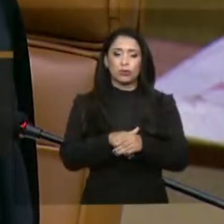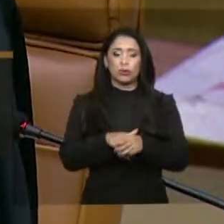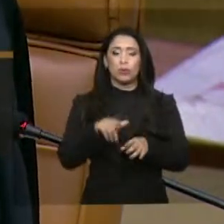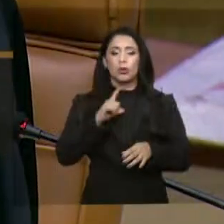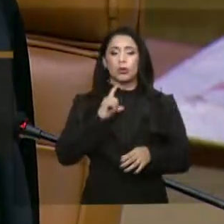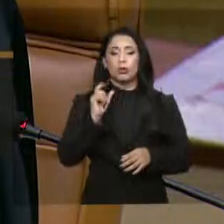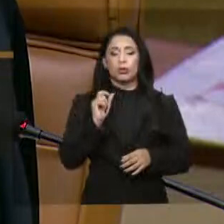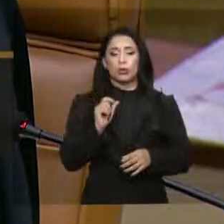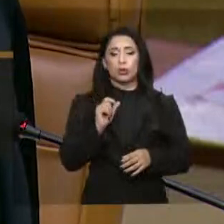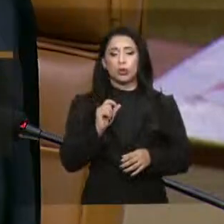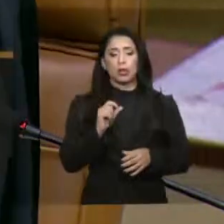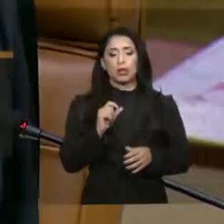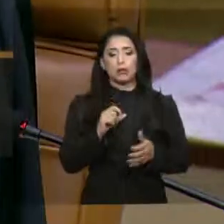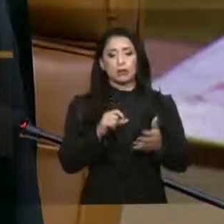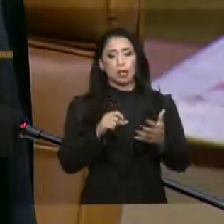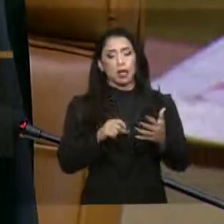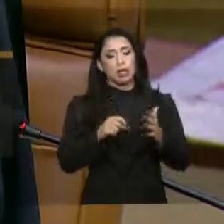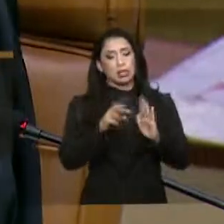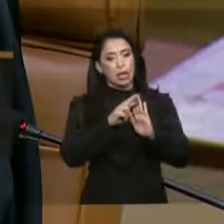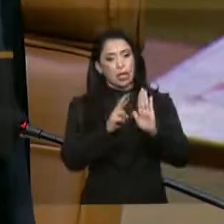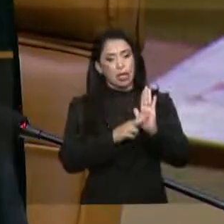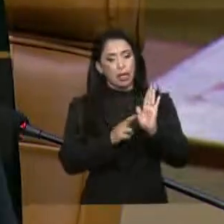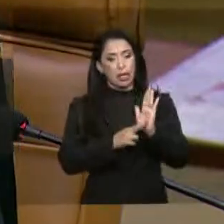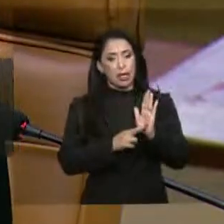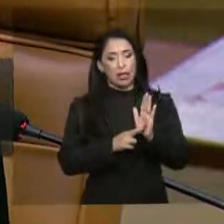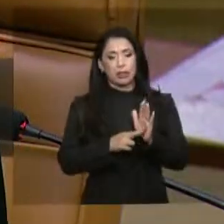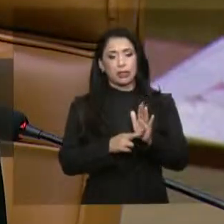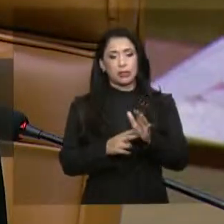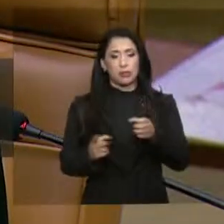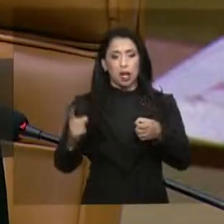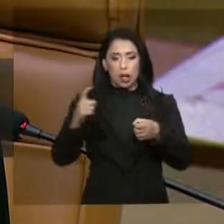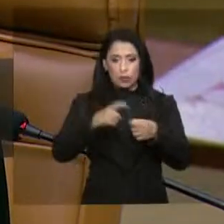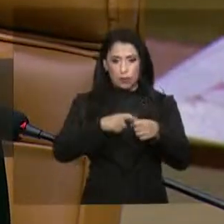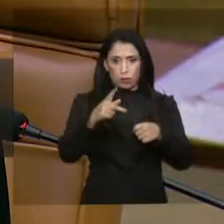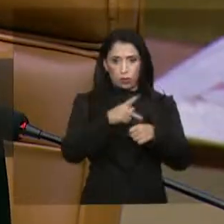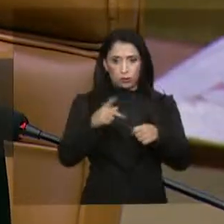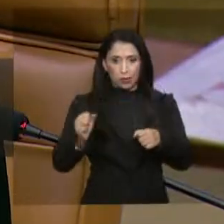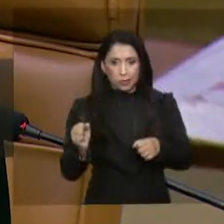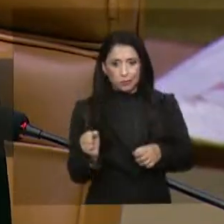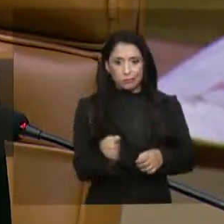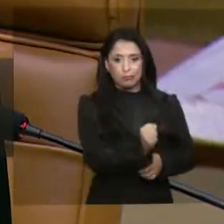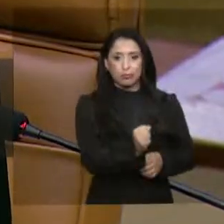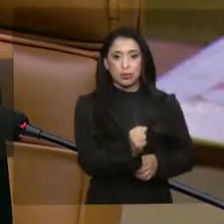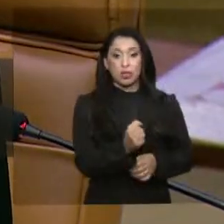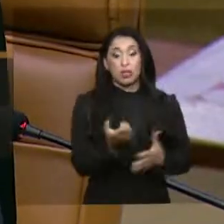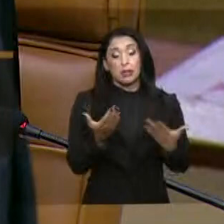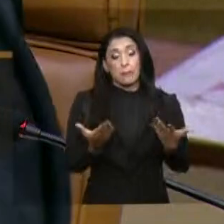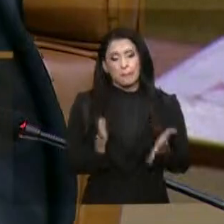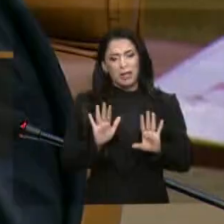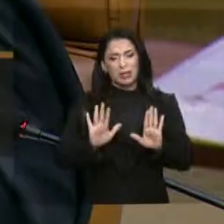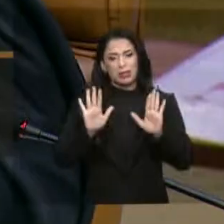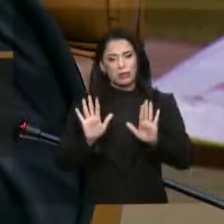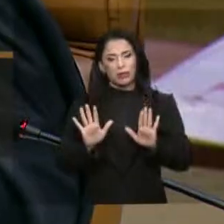os requisitos para extradição, mas inicialmente eu ficarei nessa questão